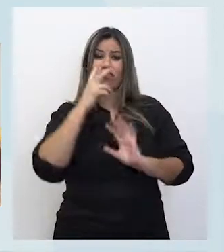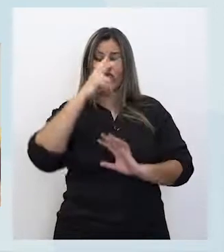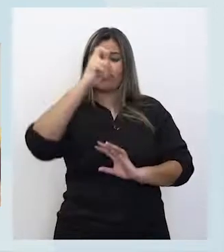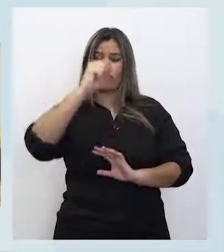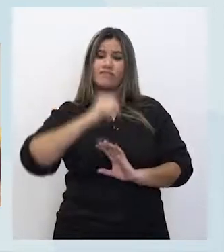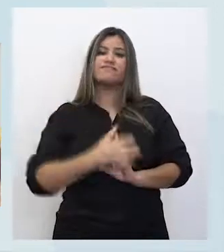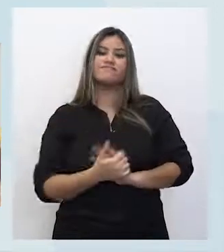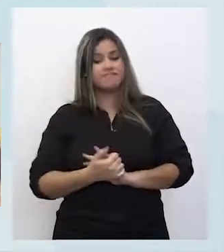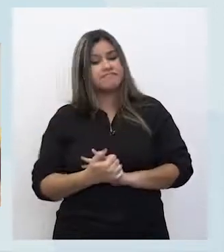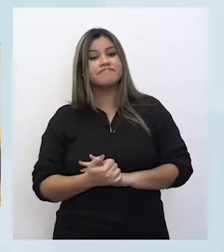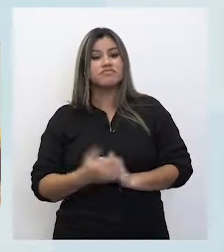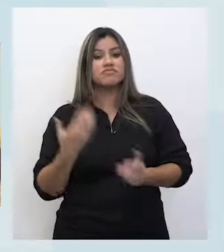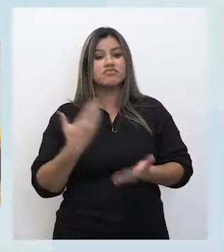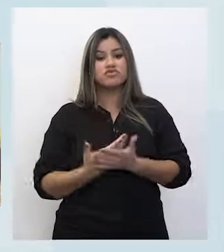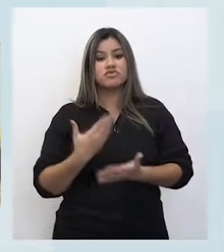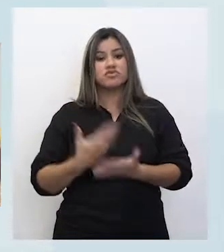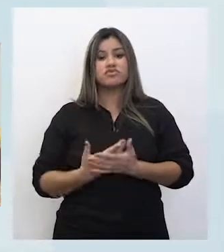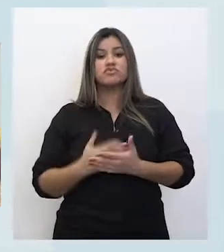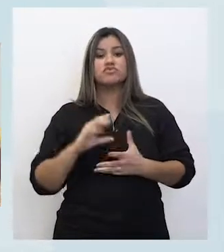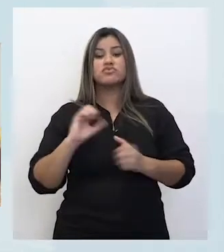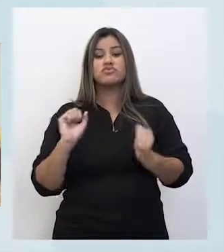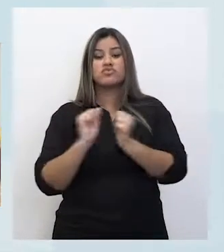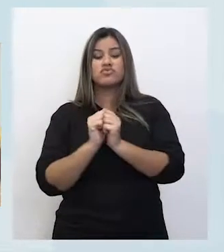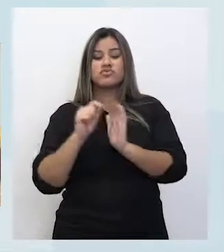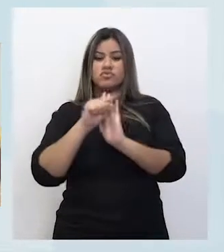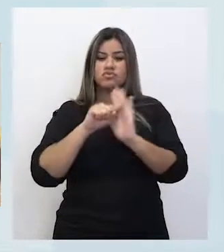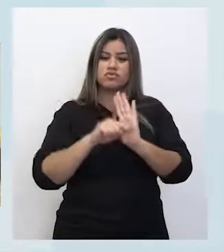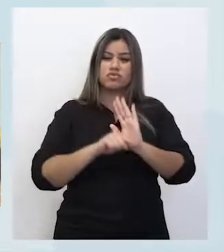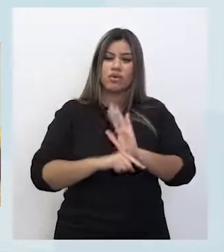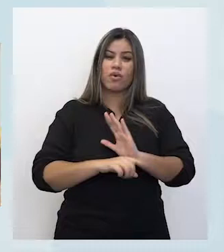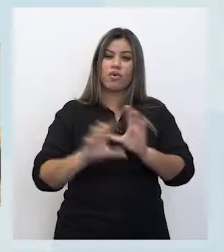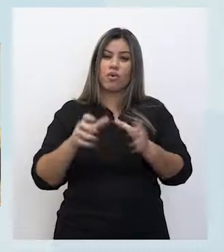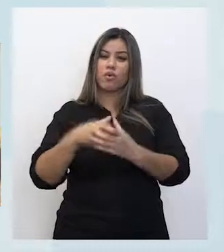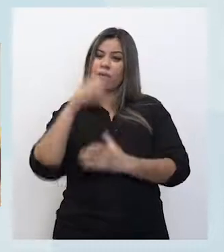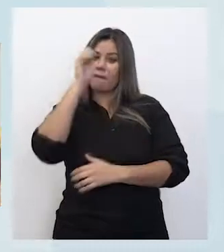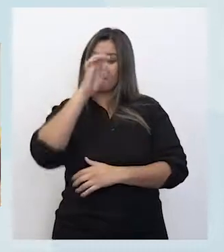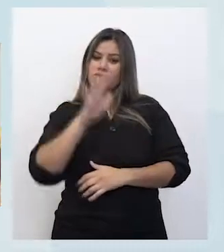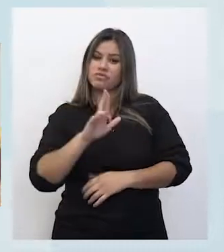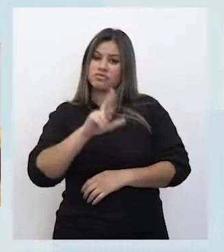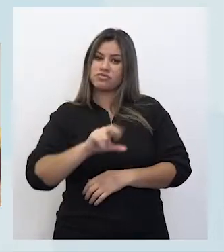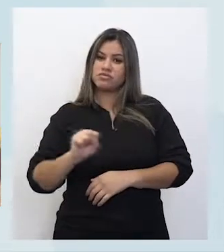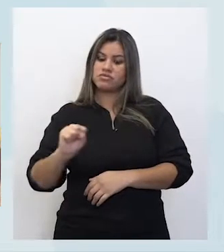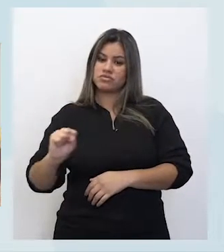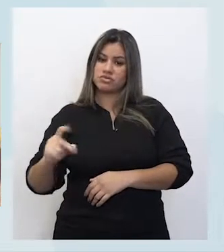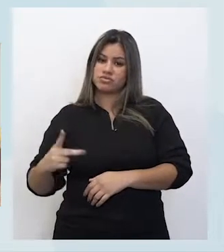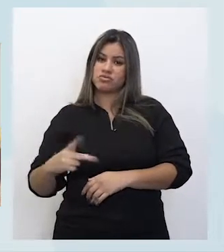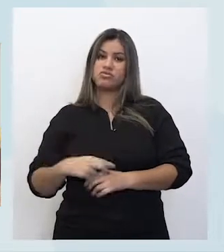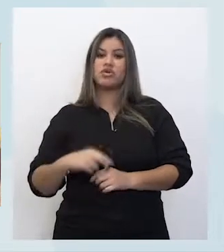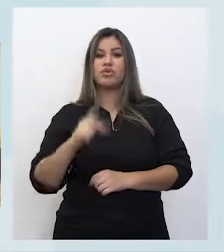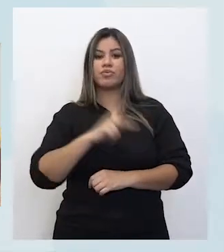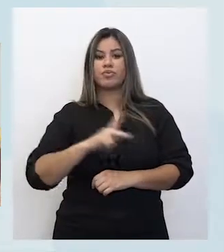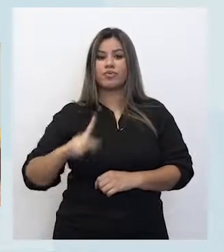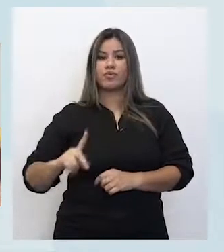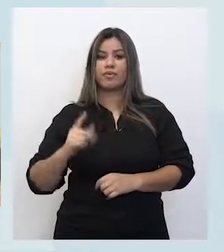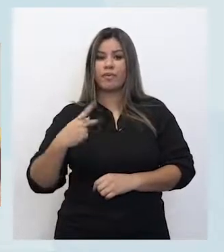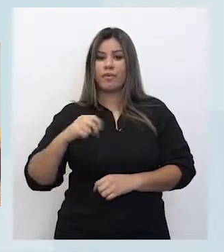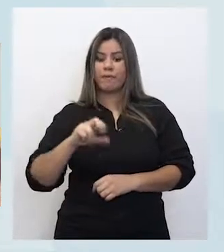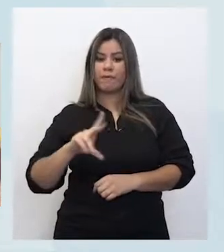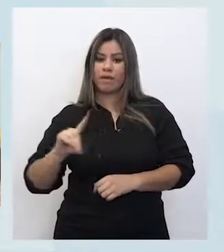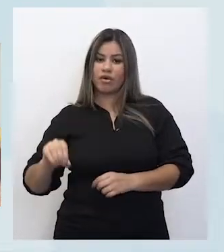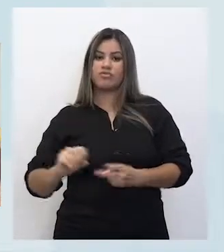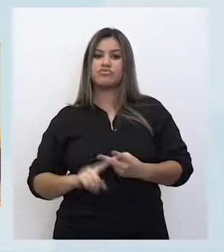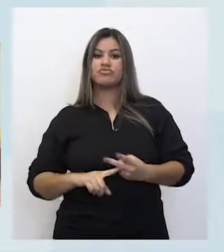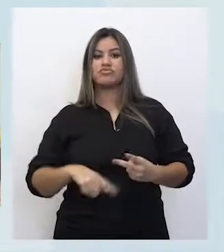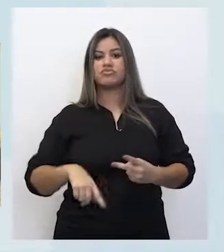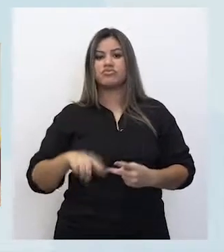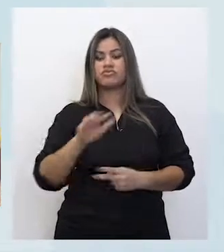O estudo também teve a colaboração de pesquisadores brasileiros. Da USP, são coautores o professor Paulo Saldiva,